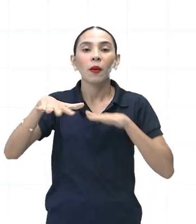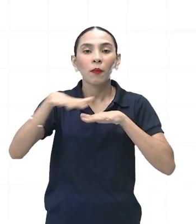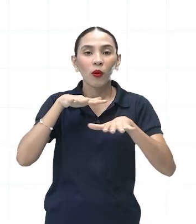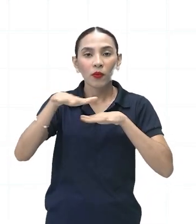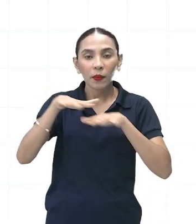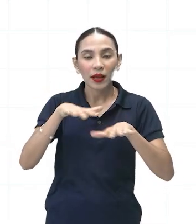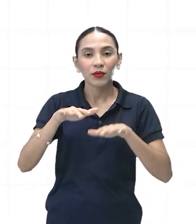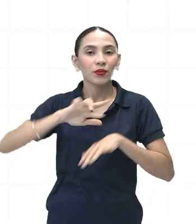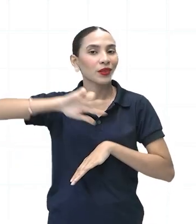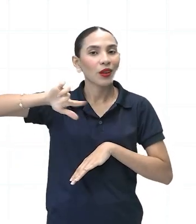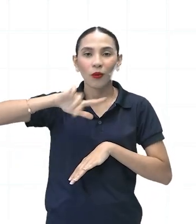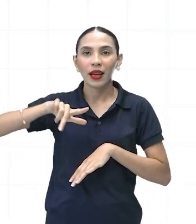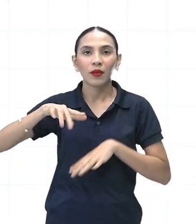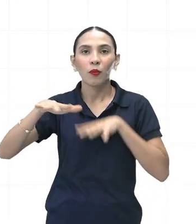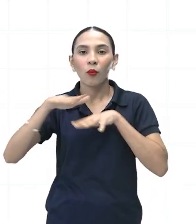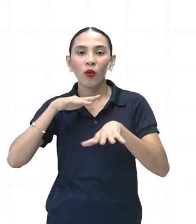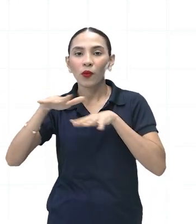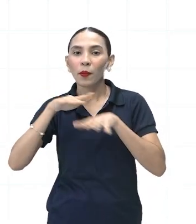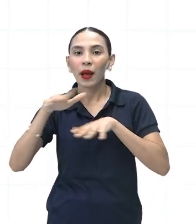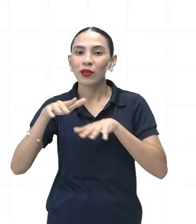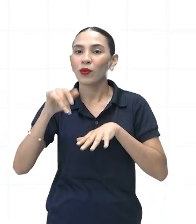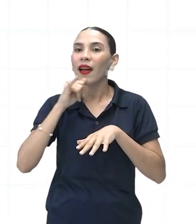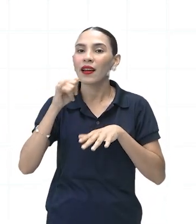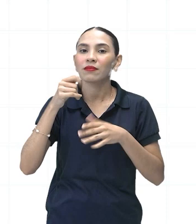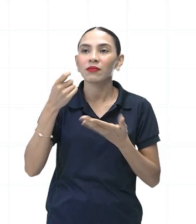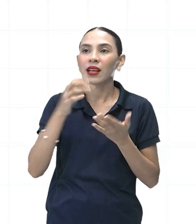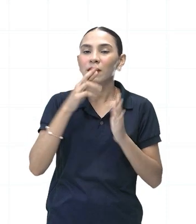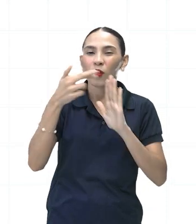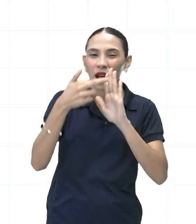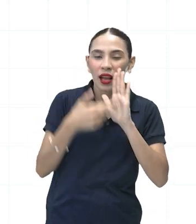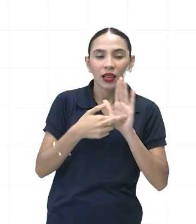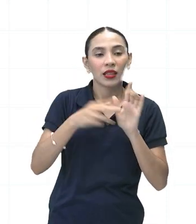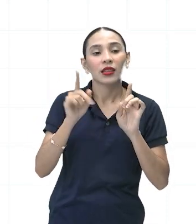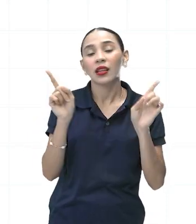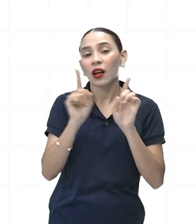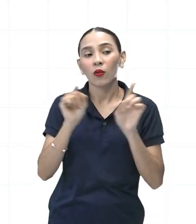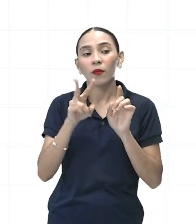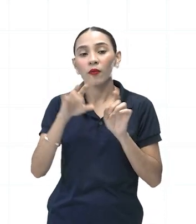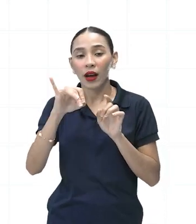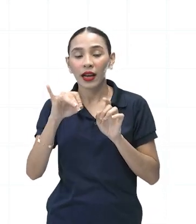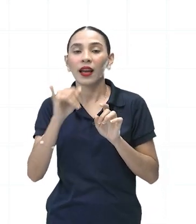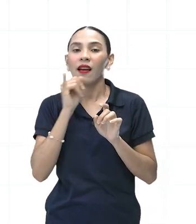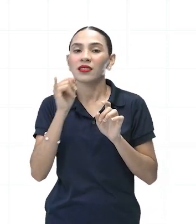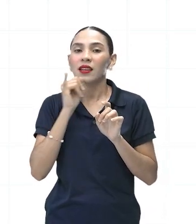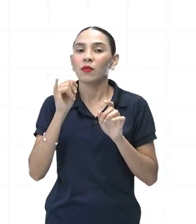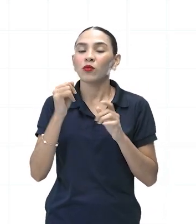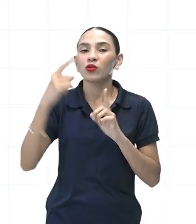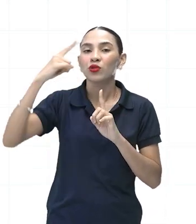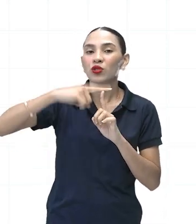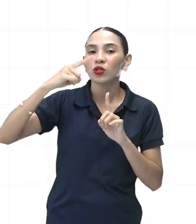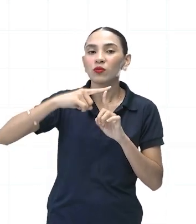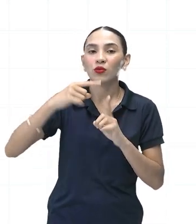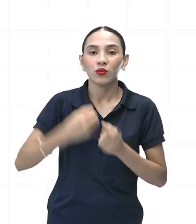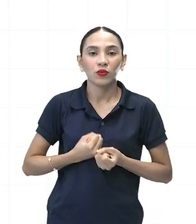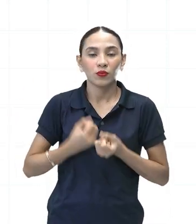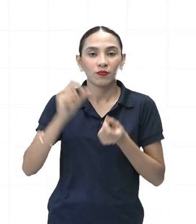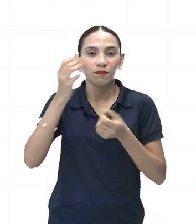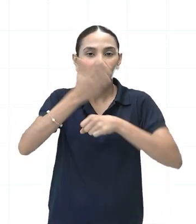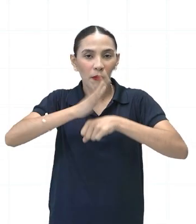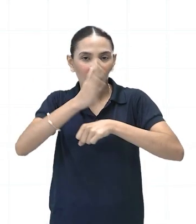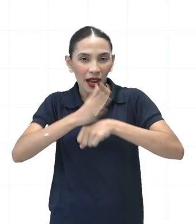que os movimentos sejam rígidos, mas ela vai trazer rigidez nos movimentos, na forma de